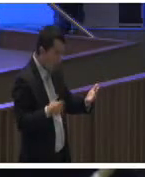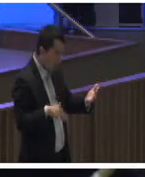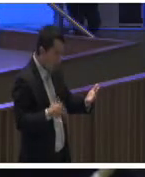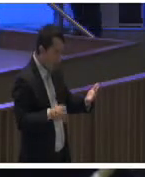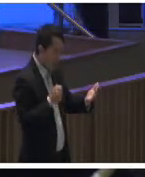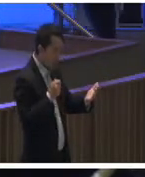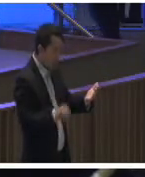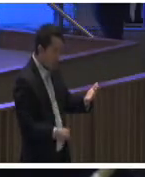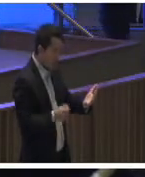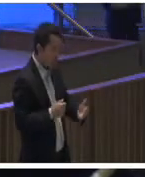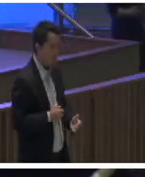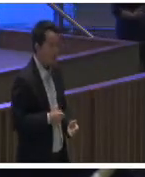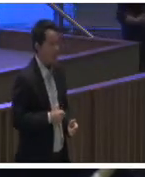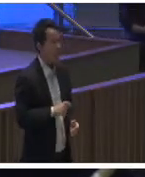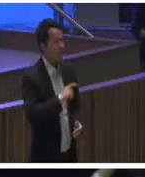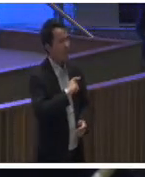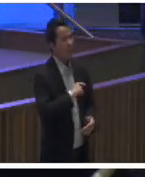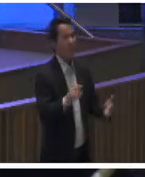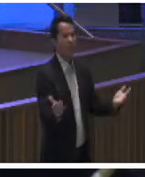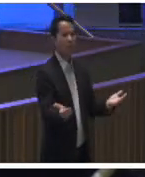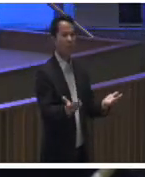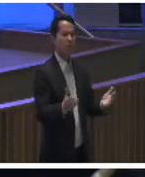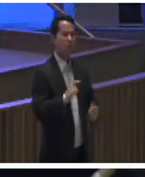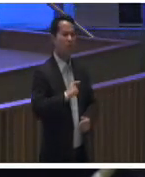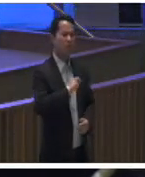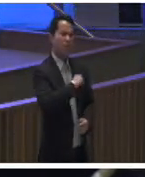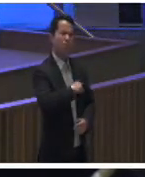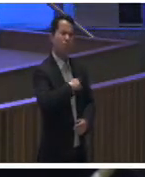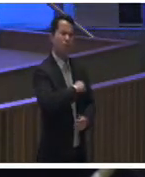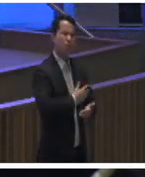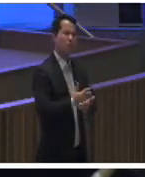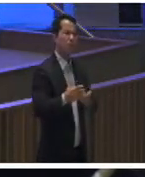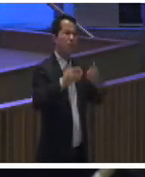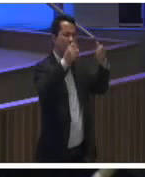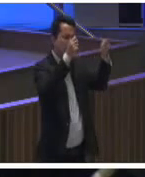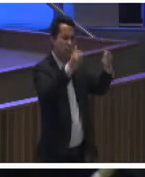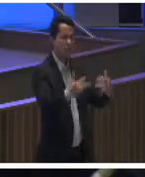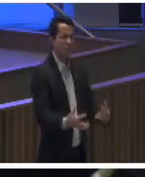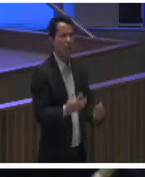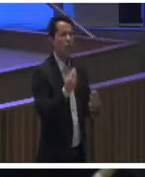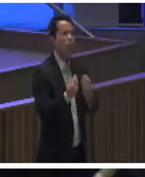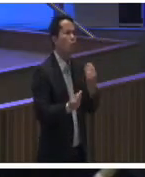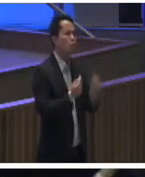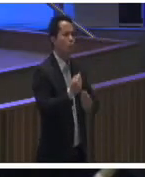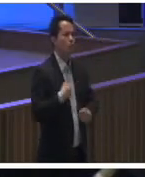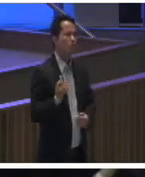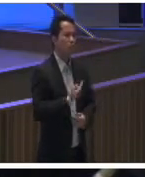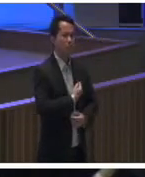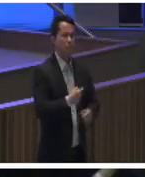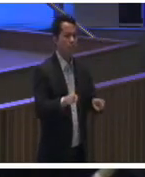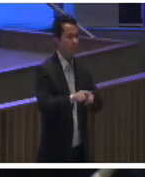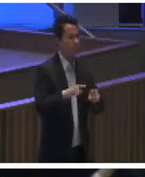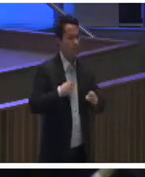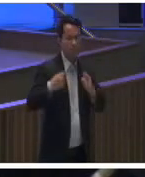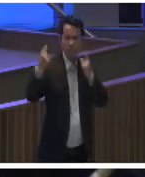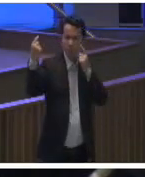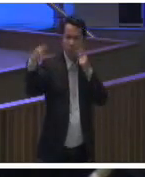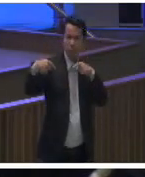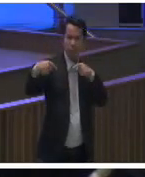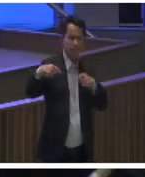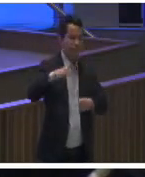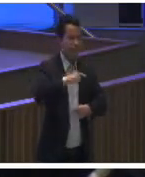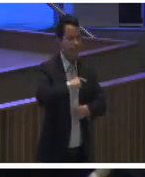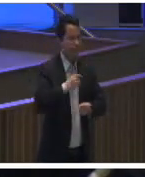as credenciais que lhe permitem confrontar aqueles líderes